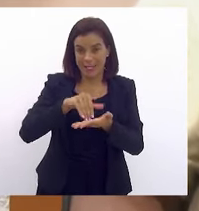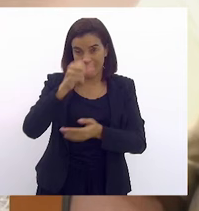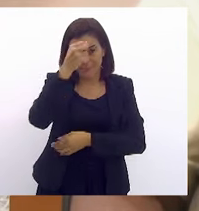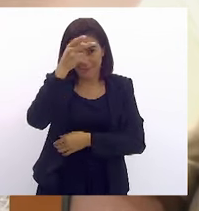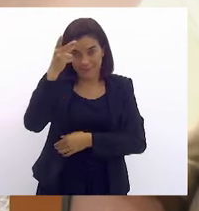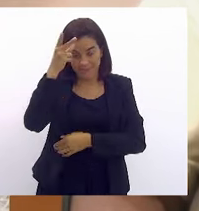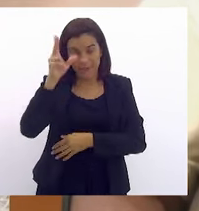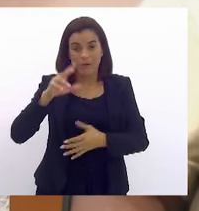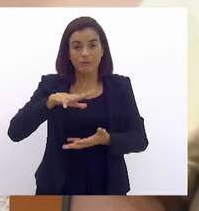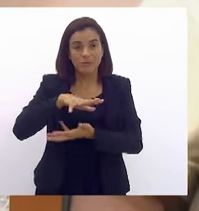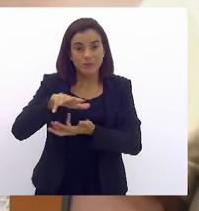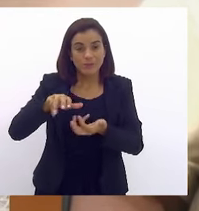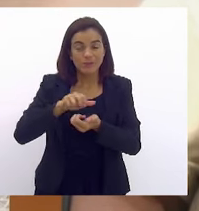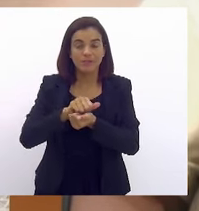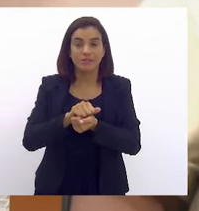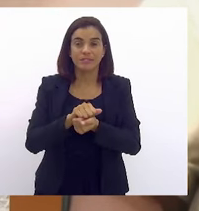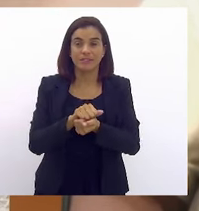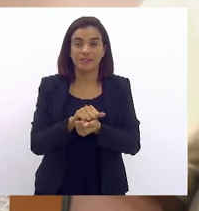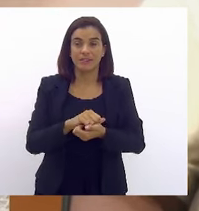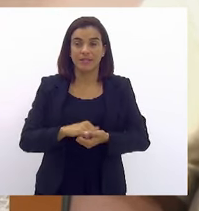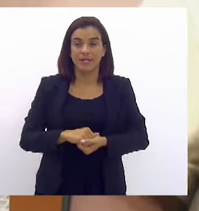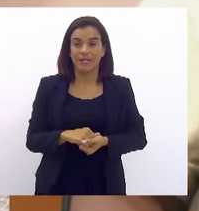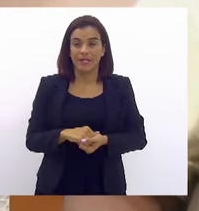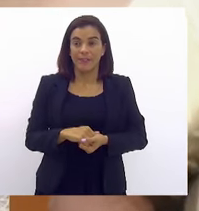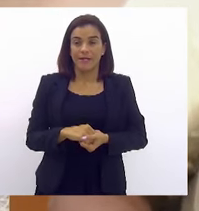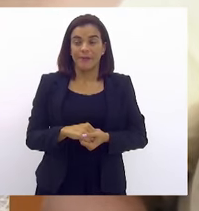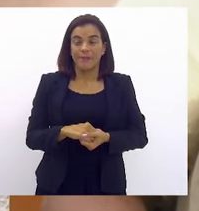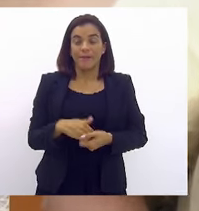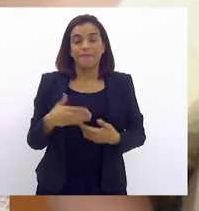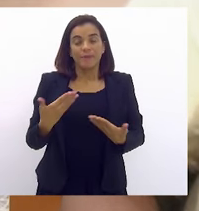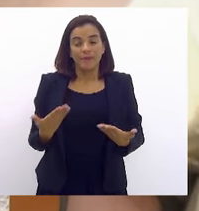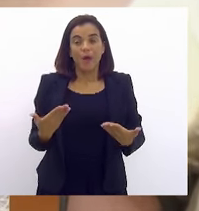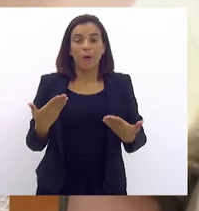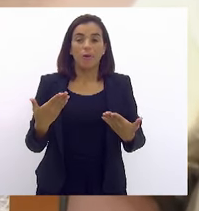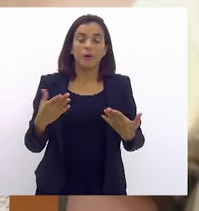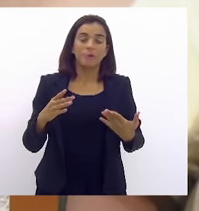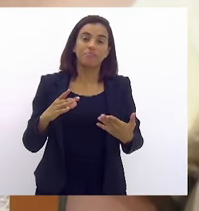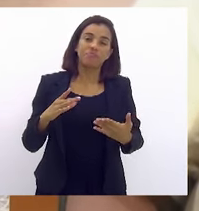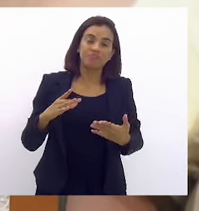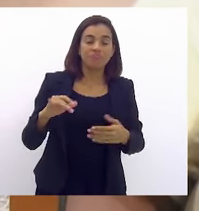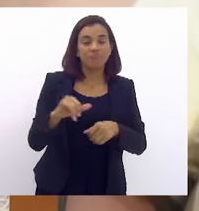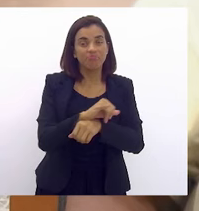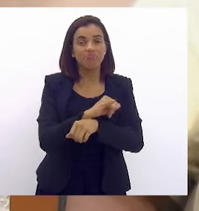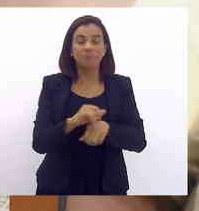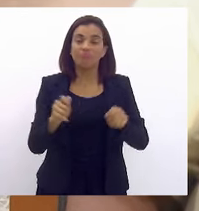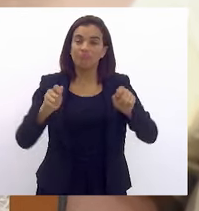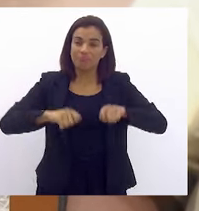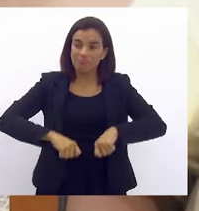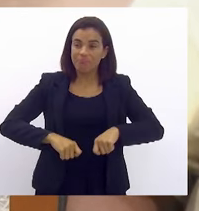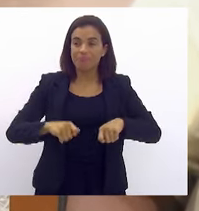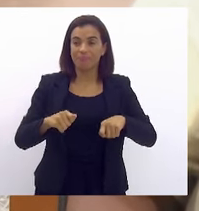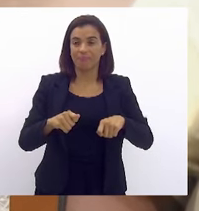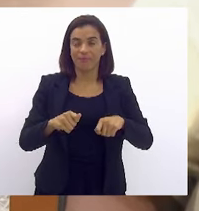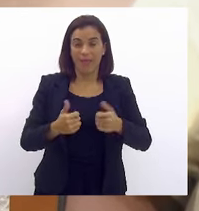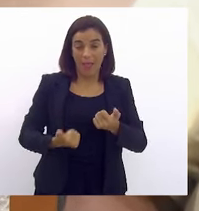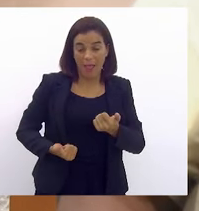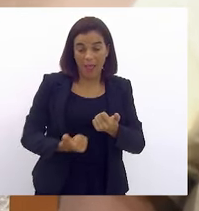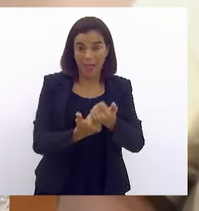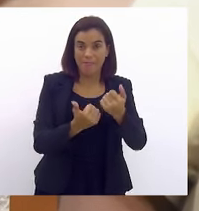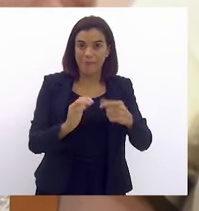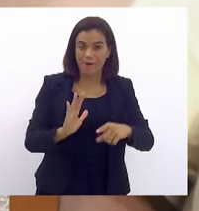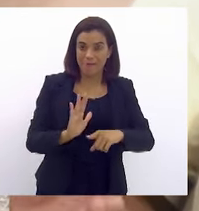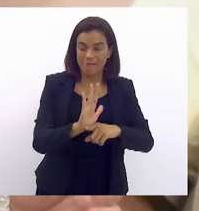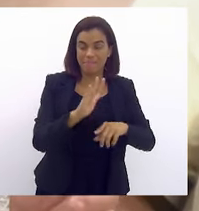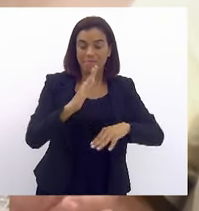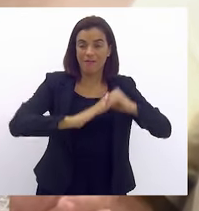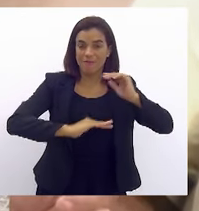Sustentável, e, assim, na medida do possível, fornecer apoio técnico. Eu acho que